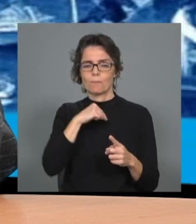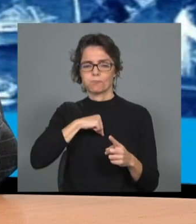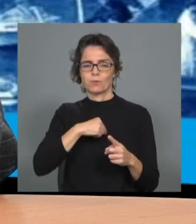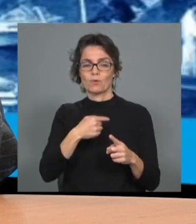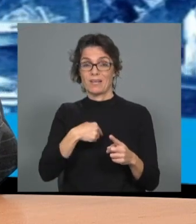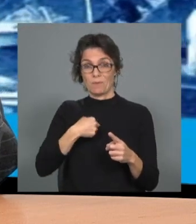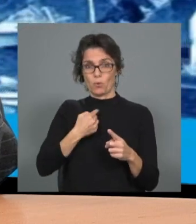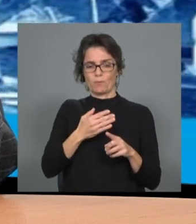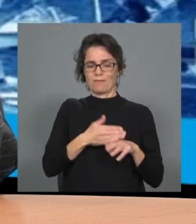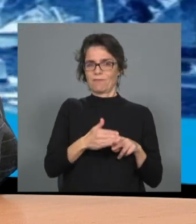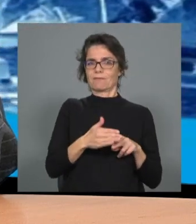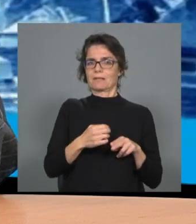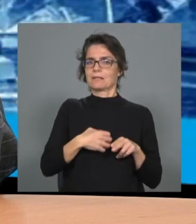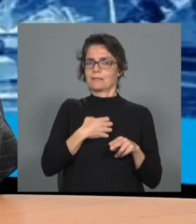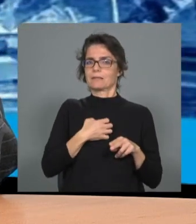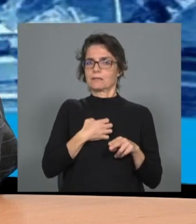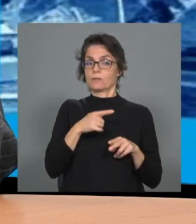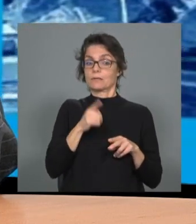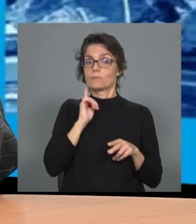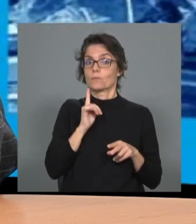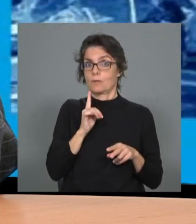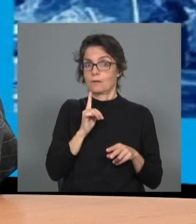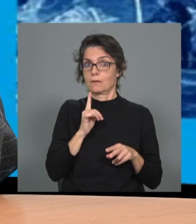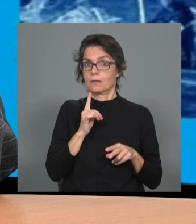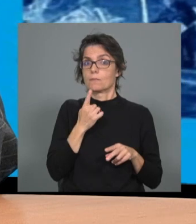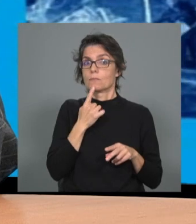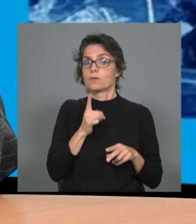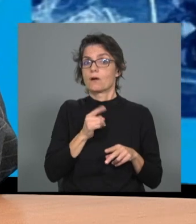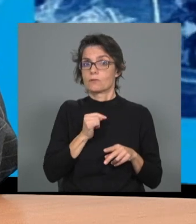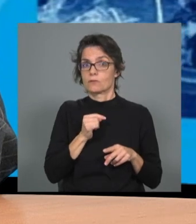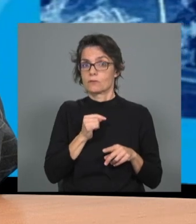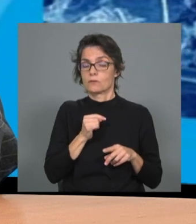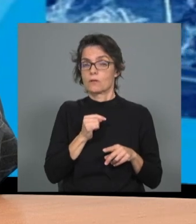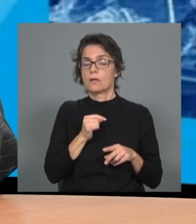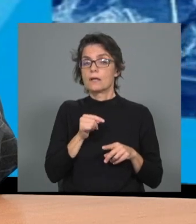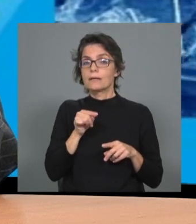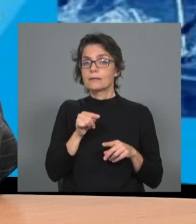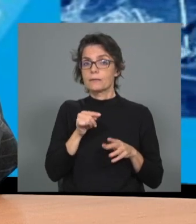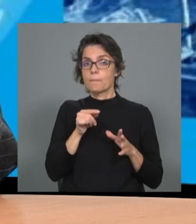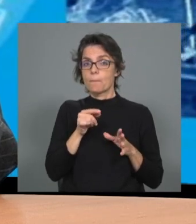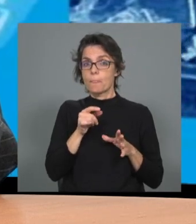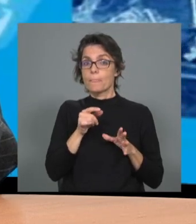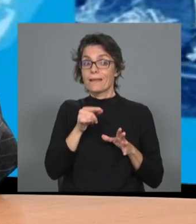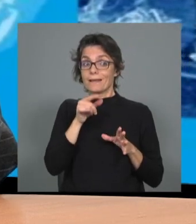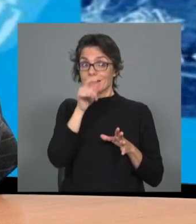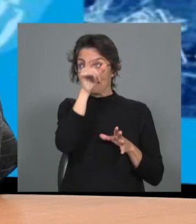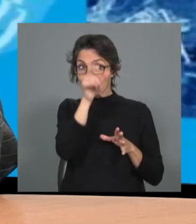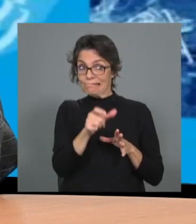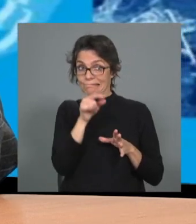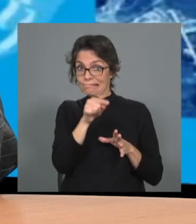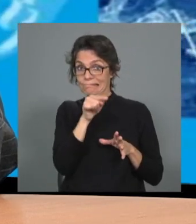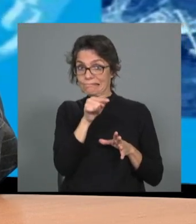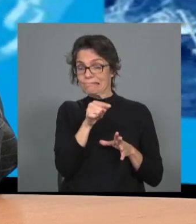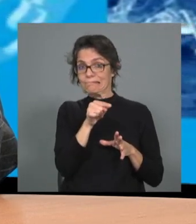elemento importante para destacar a novidade e a capacidade de inserção e